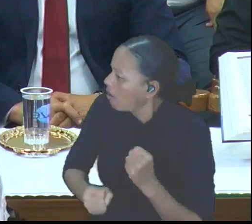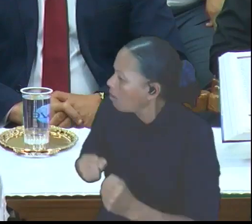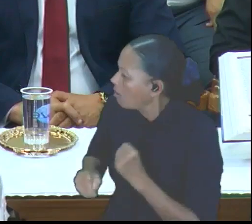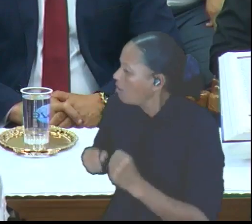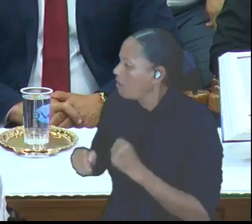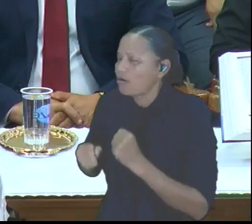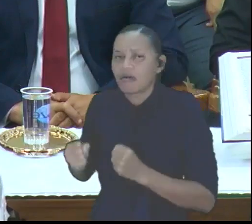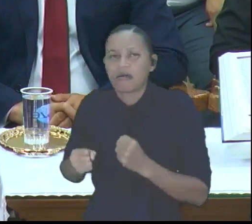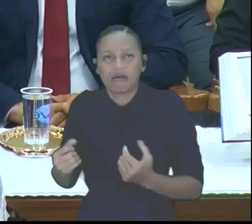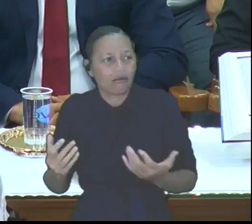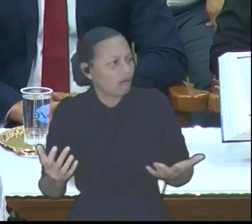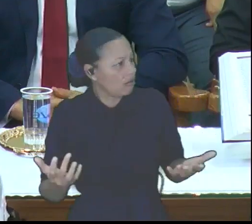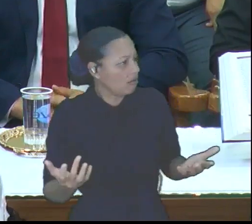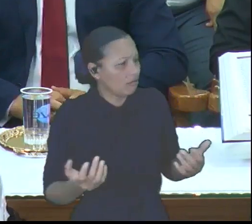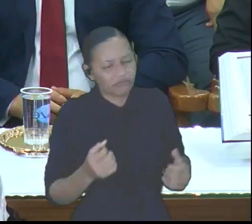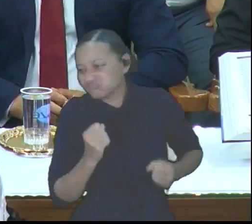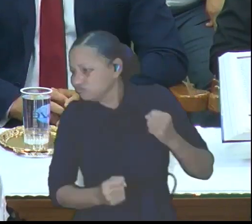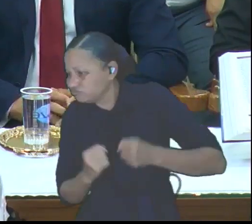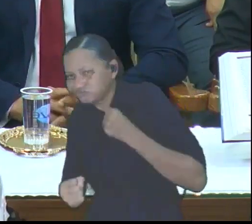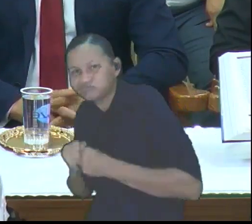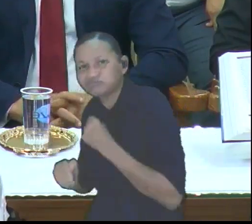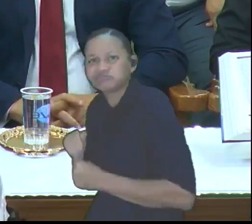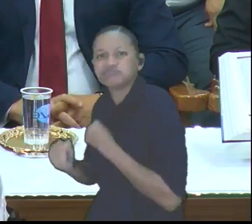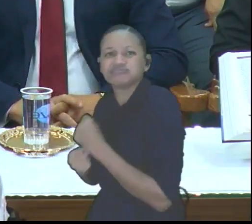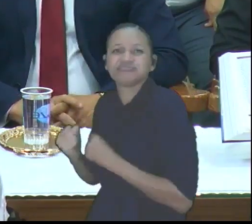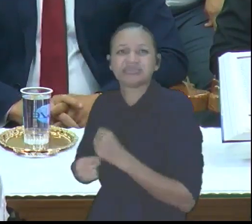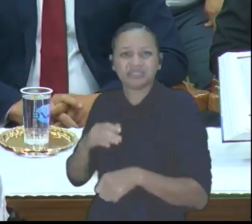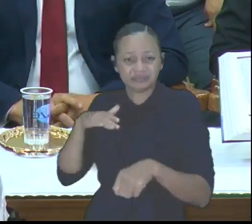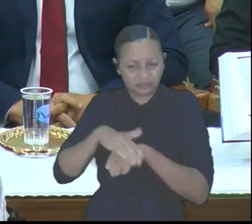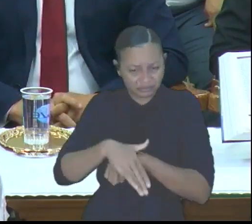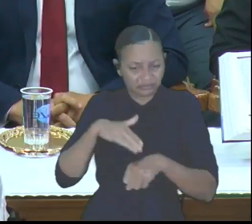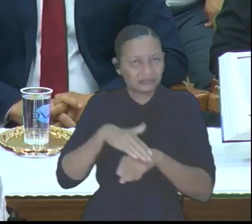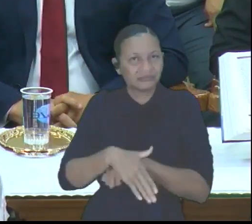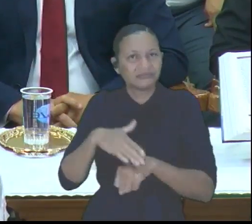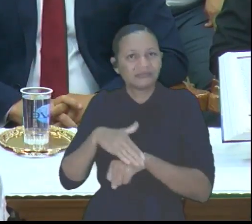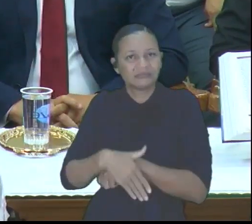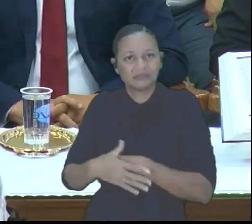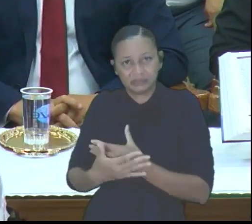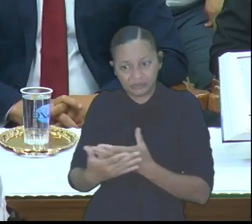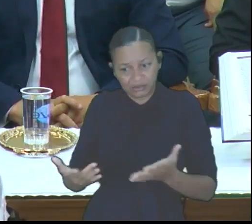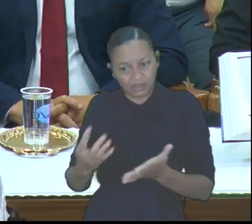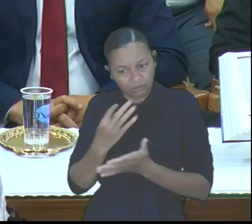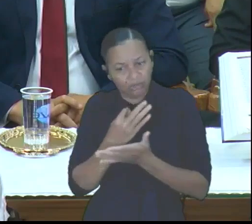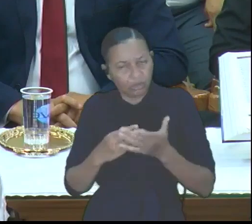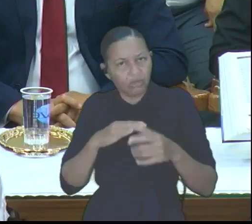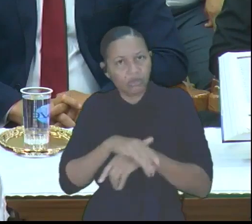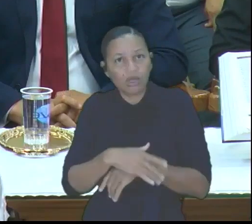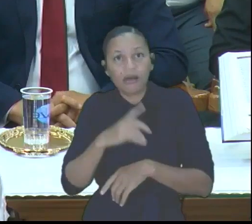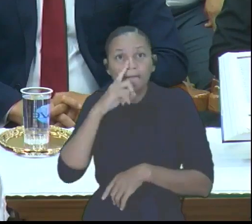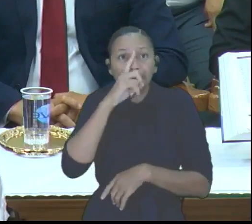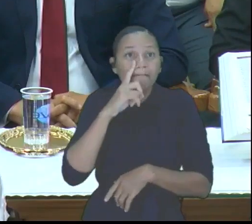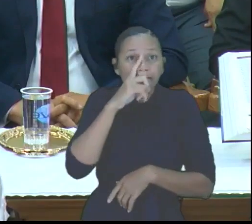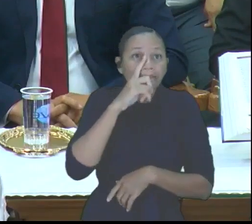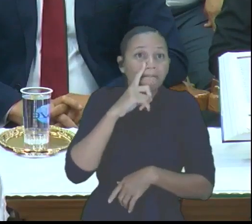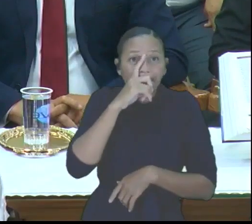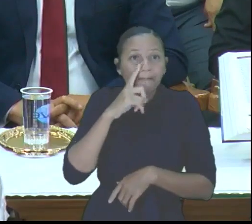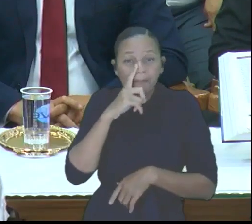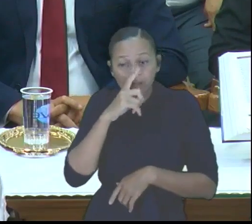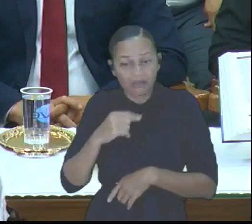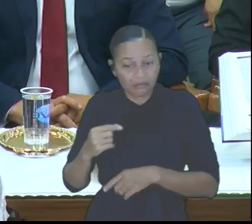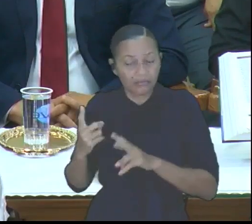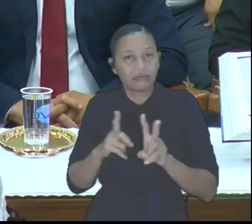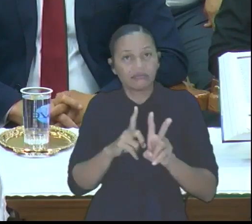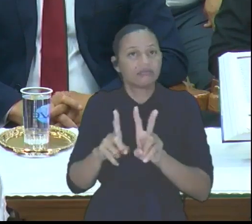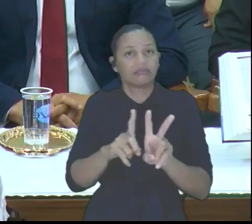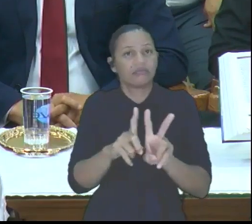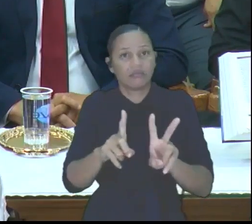onde nunca deveria ter saído. E voltaram à noite ainda. Olha lá o texto. Era perigoso para Jesus ir andando à noite.